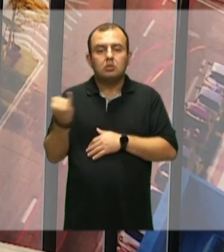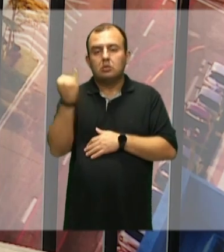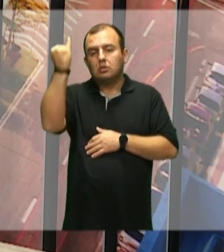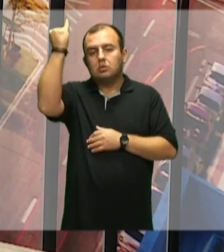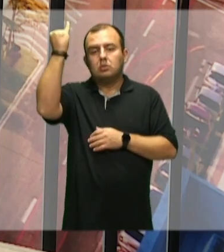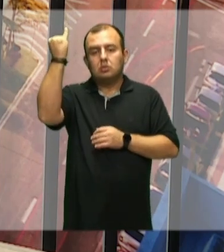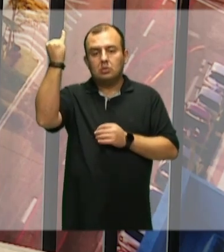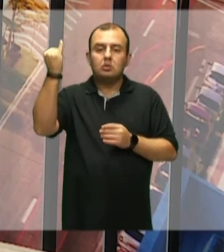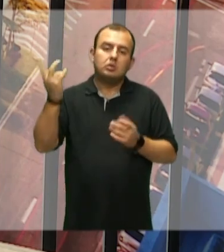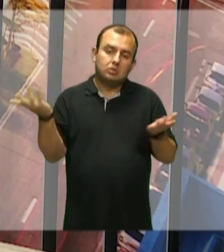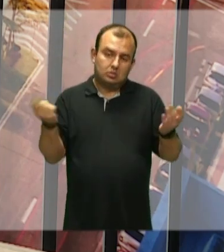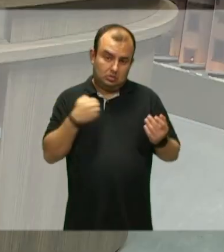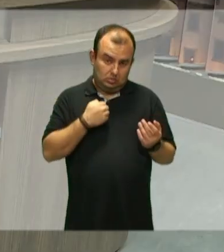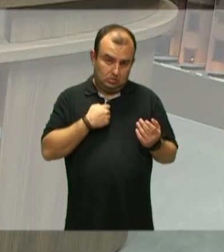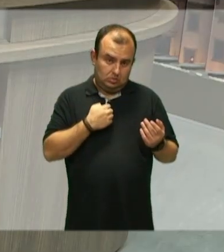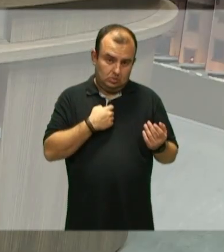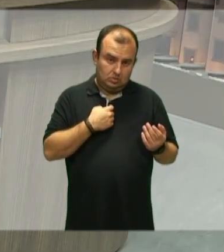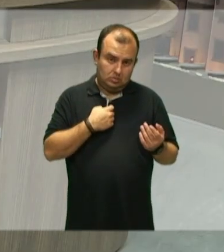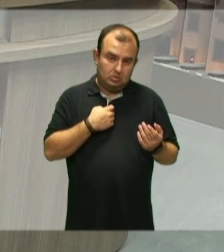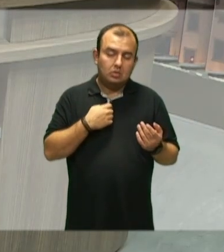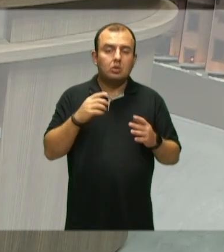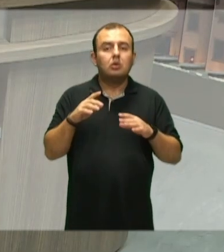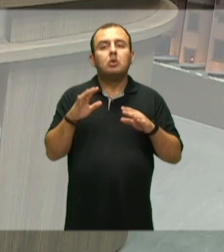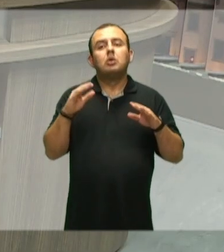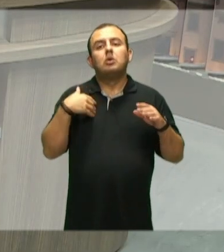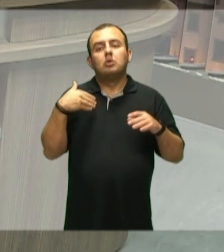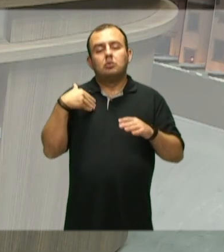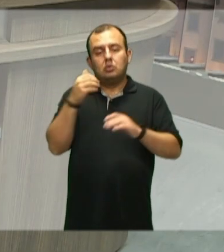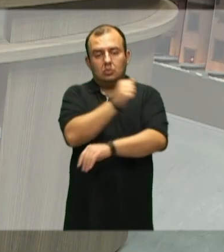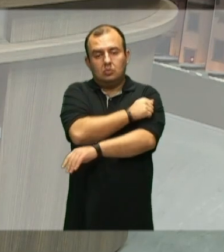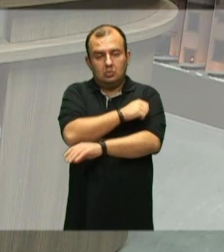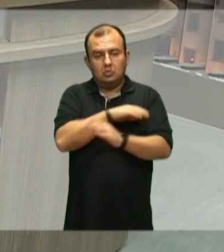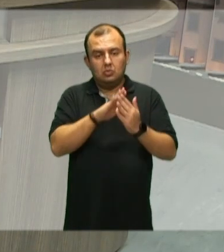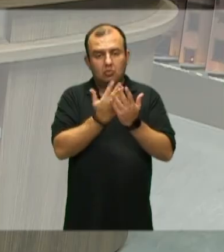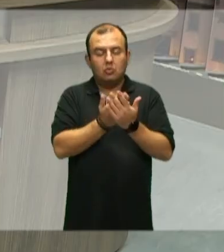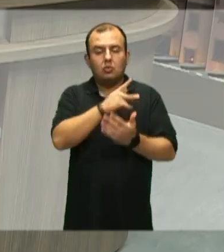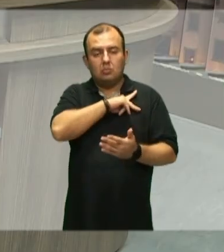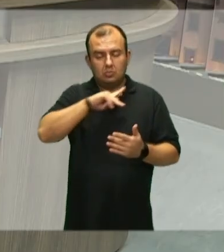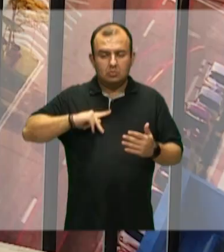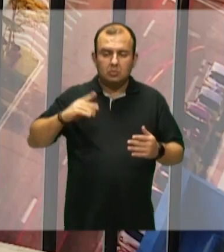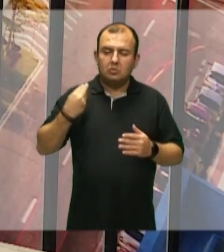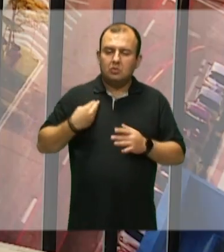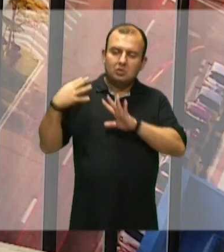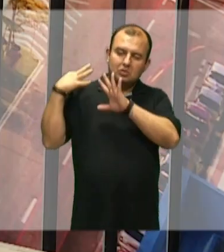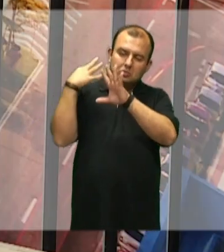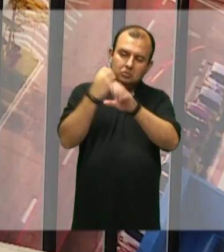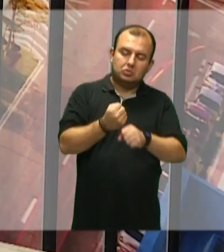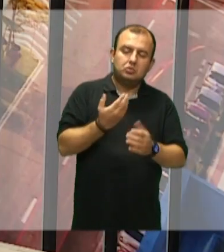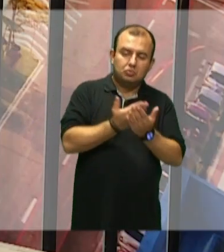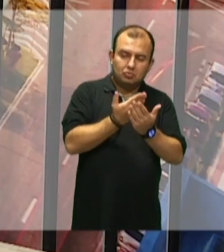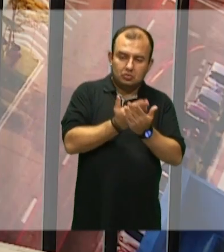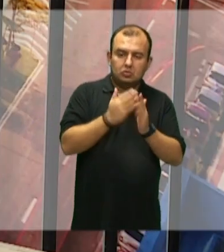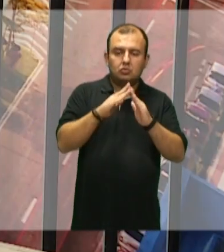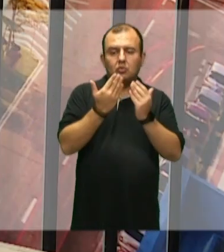importante, no caso eu sou oriunda de escola pública, também sempre a minha vida inteira estudei em escola pública, e